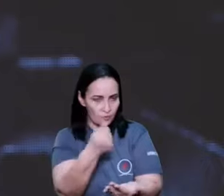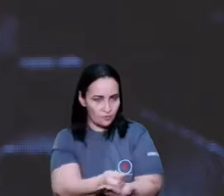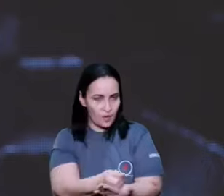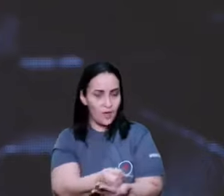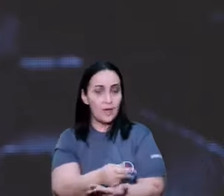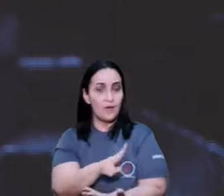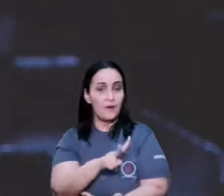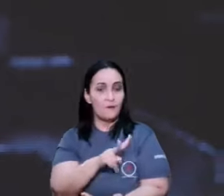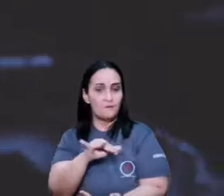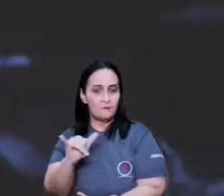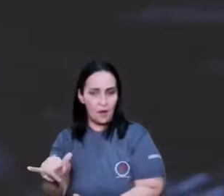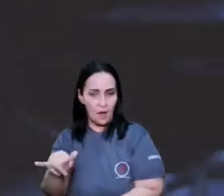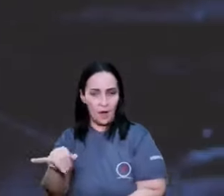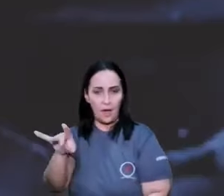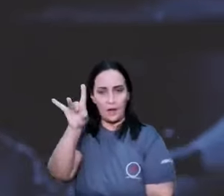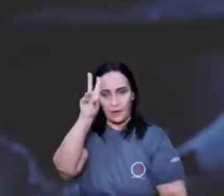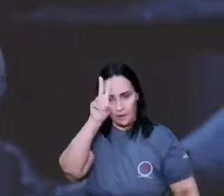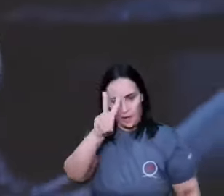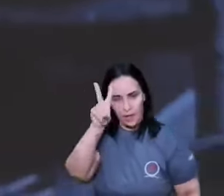traga a